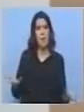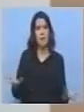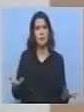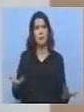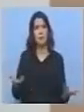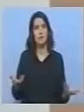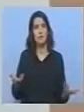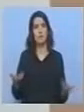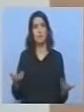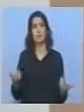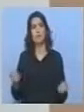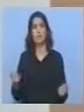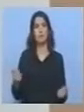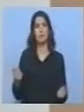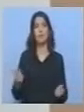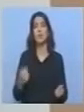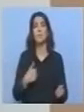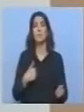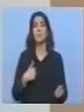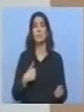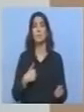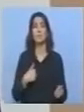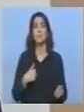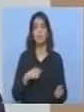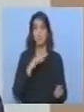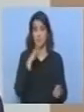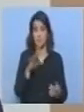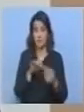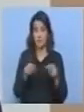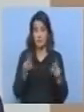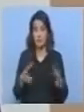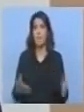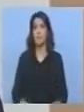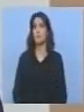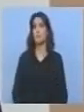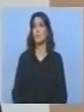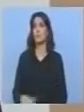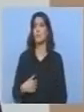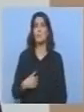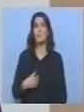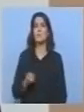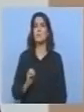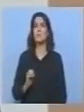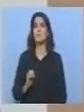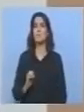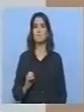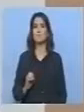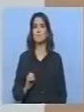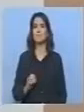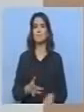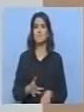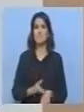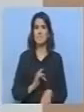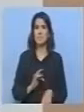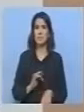falta depois é aplicá-los. Não é? Aquilo que eu tenho a dizer sobre o assunto é isto. Eu não tenho nenhuma necessidade de sensibilizar